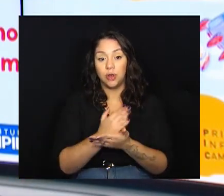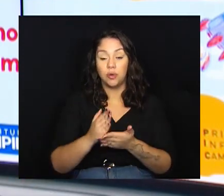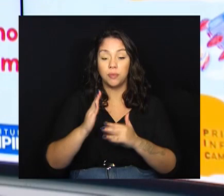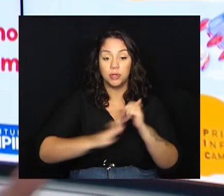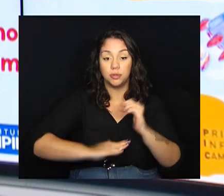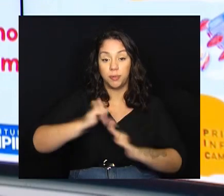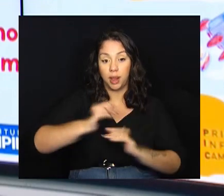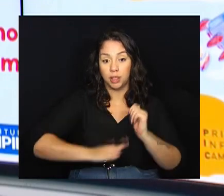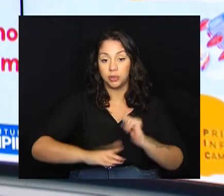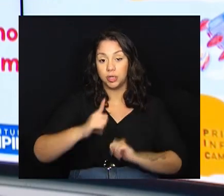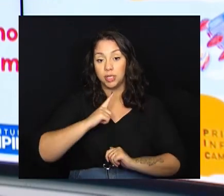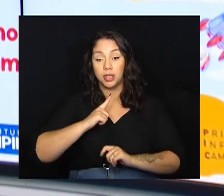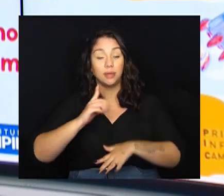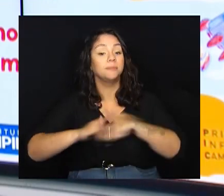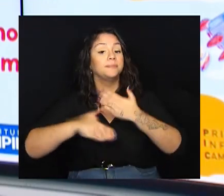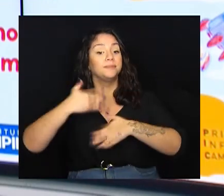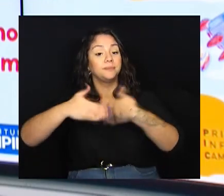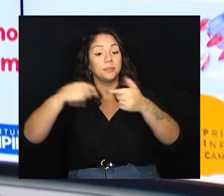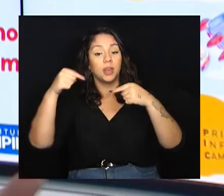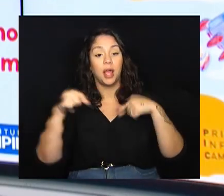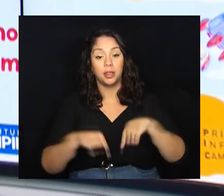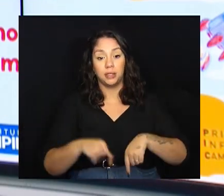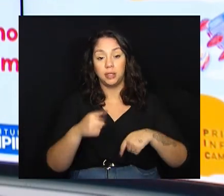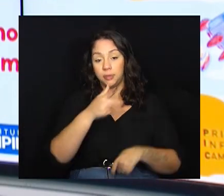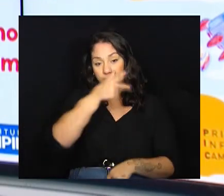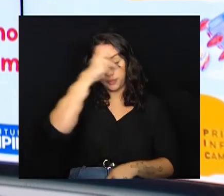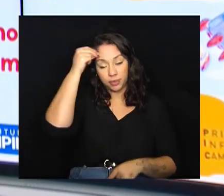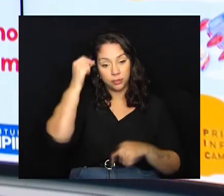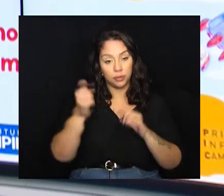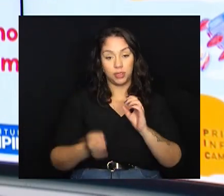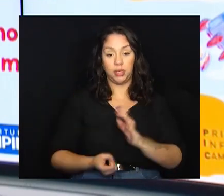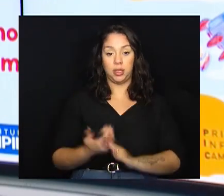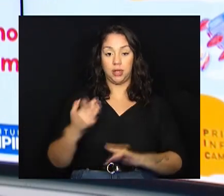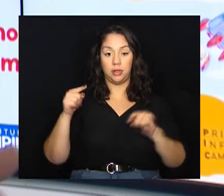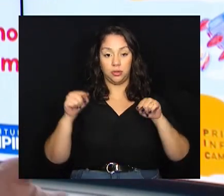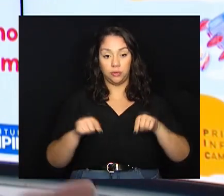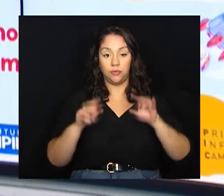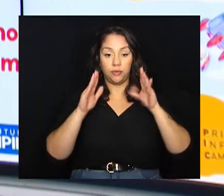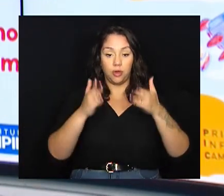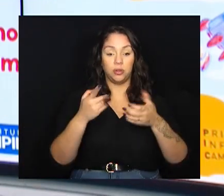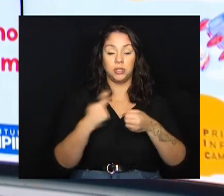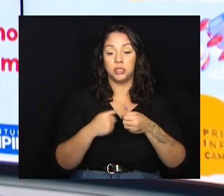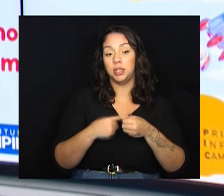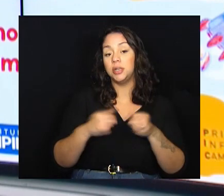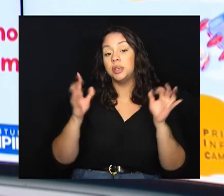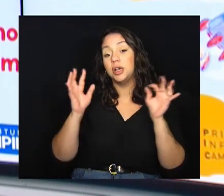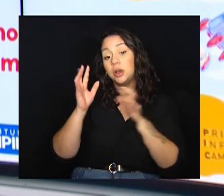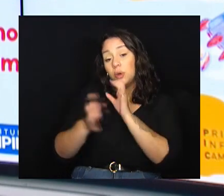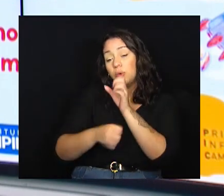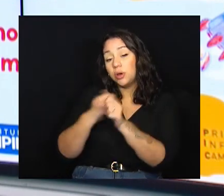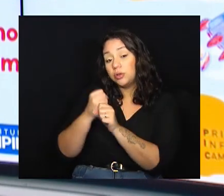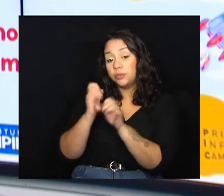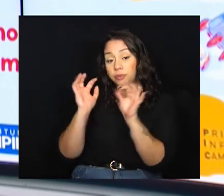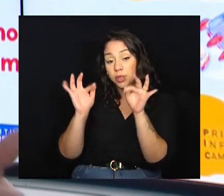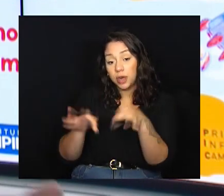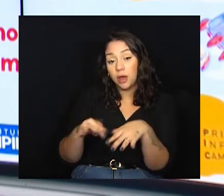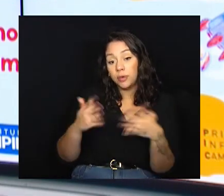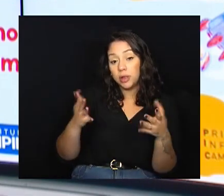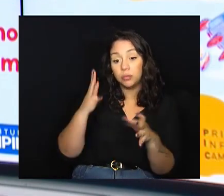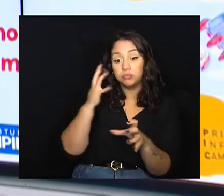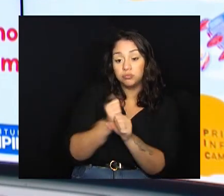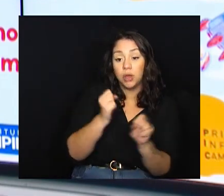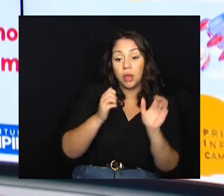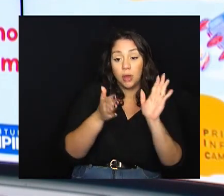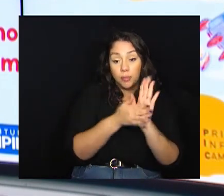sendo construídas aqui dentro da prefeitura para nossa cidade e no final do ano essas propostas essas